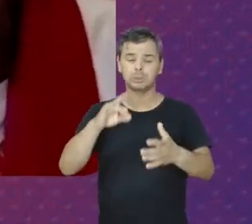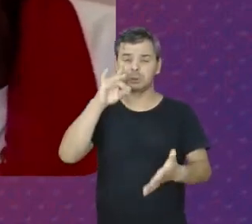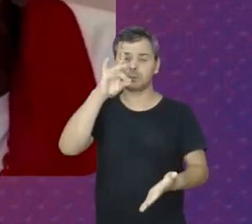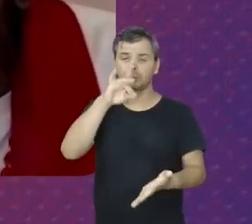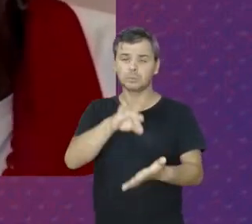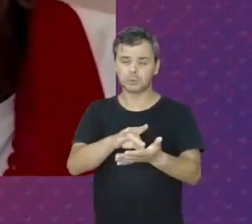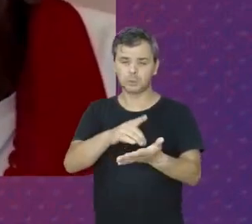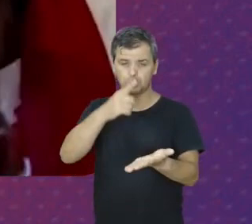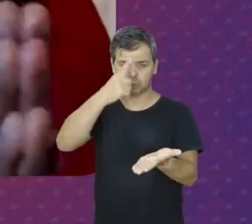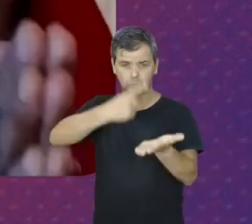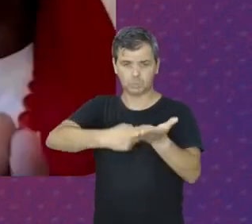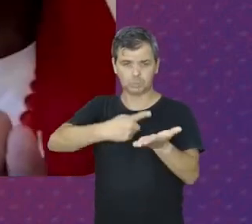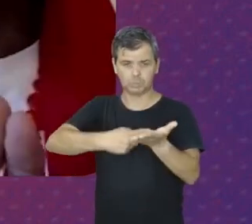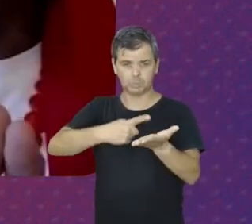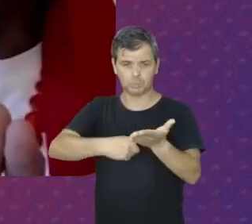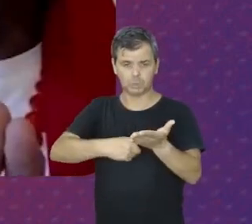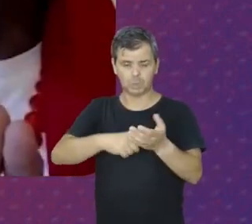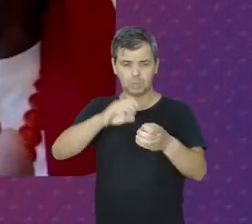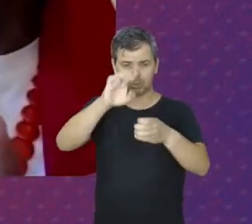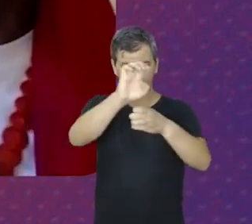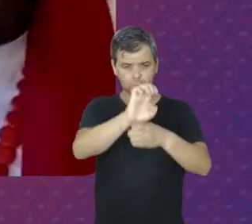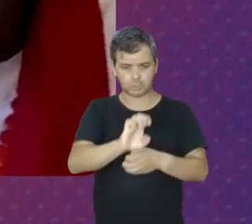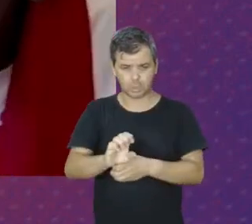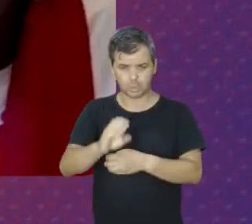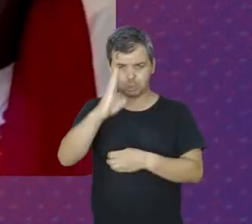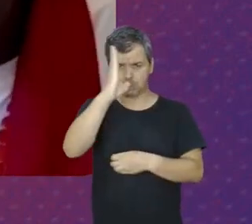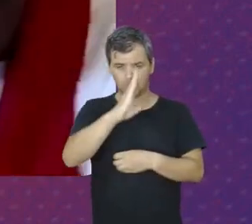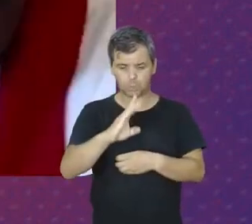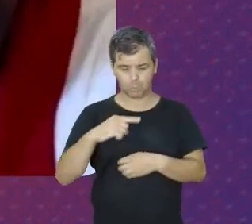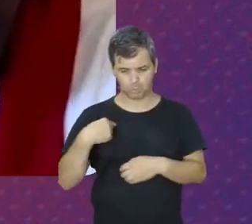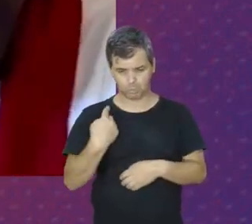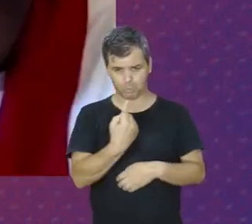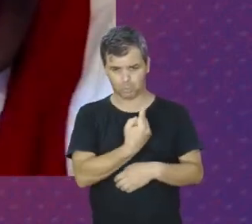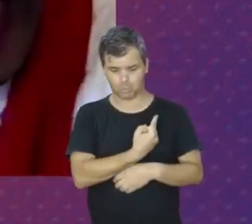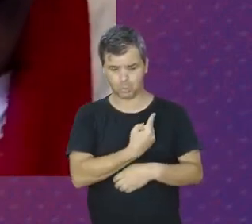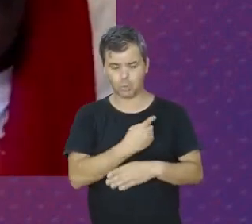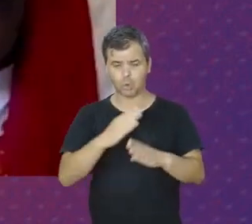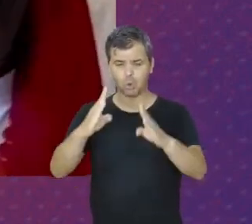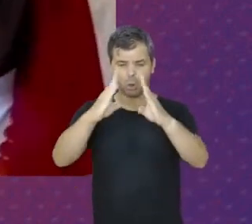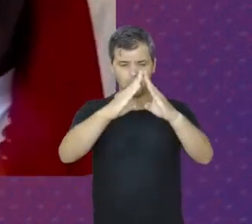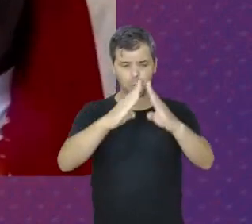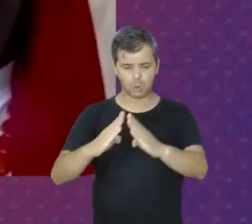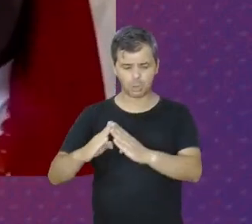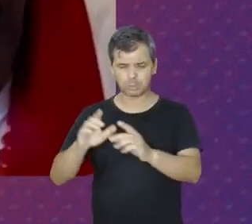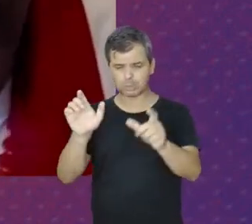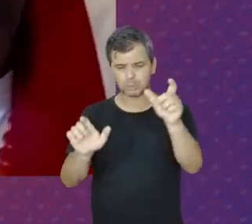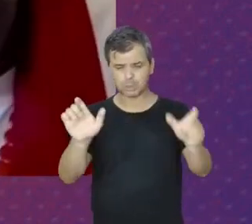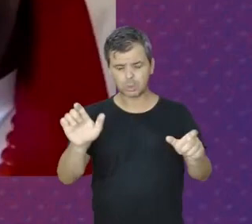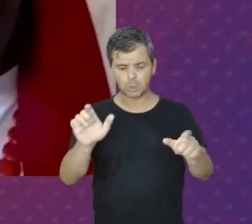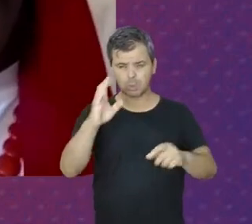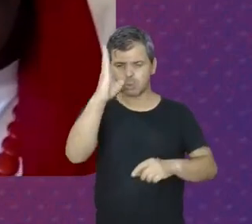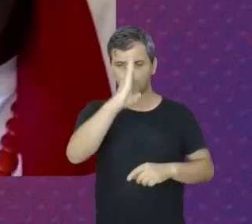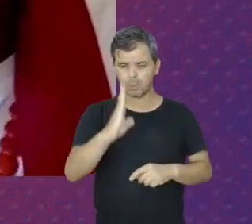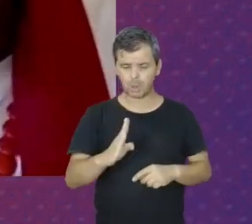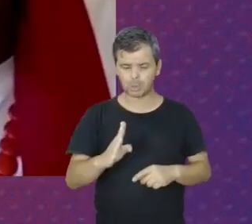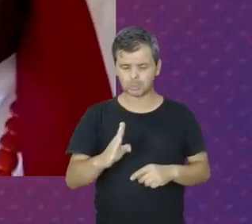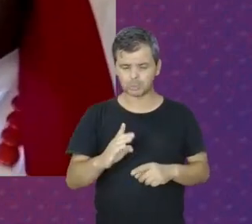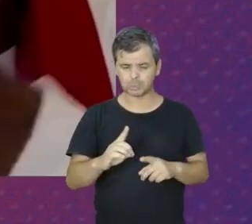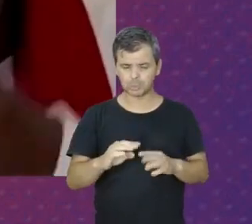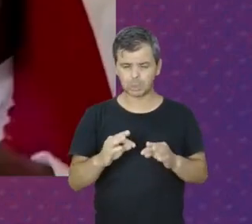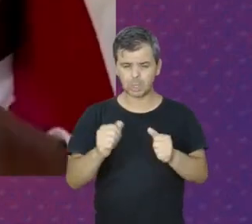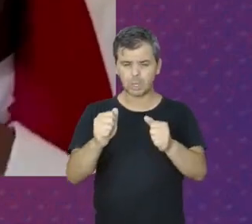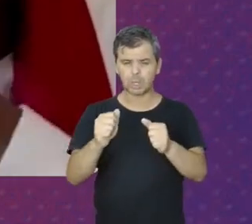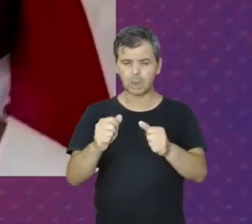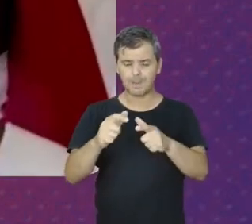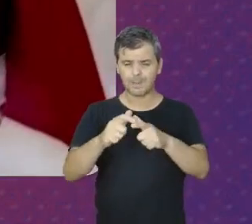absolutamente nos comprometer, tanto o Estado brasileiro como nós, moradores desse país, de um país onde